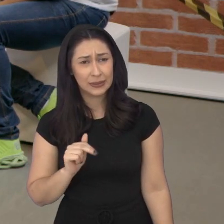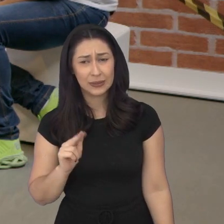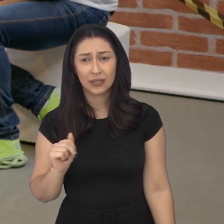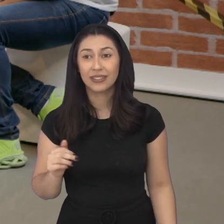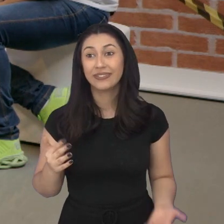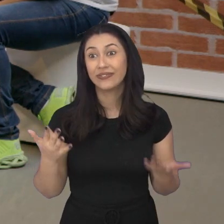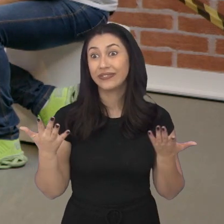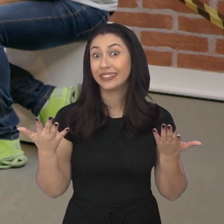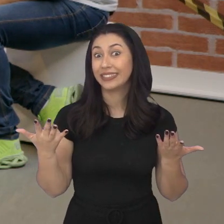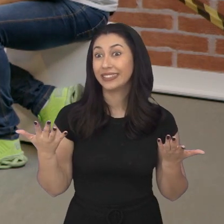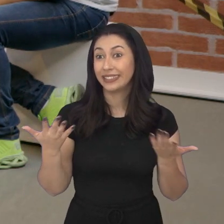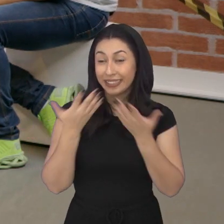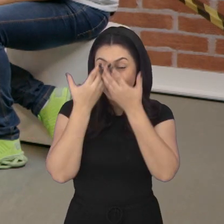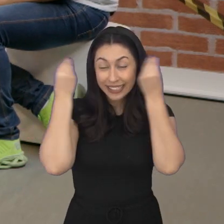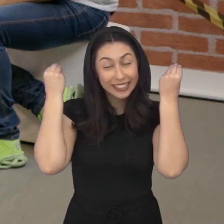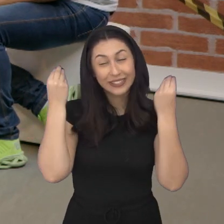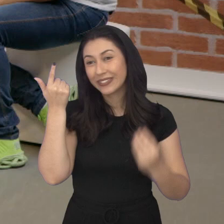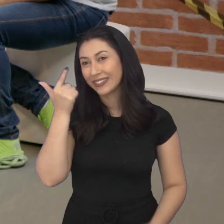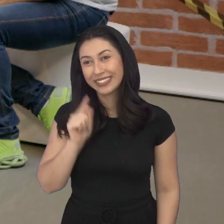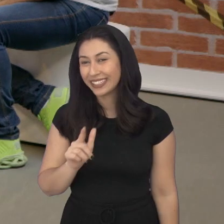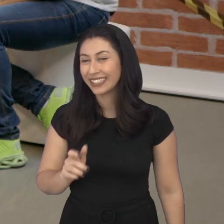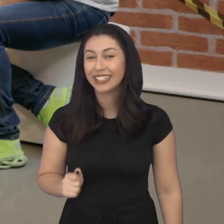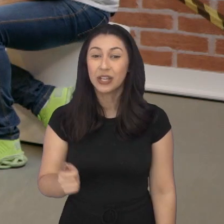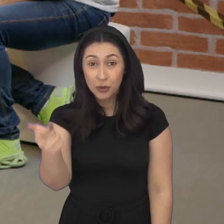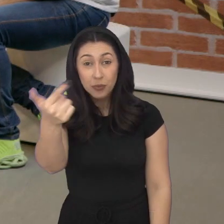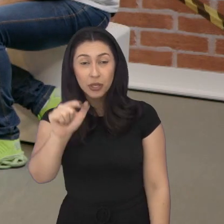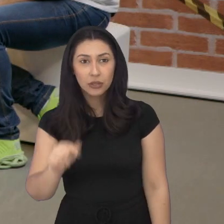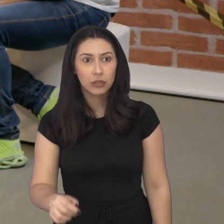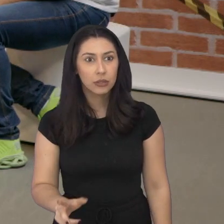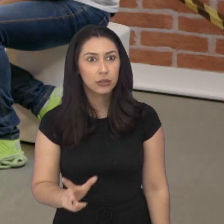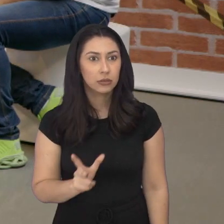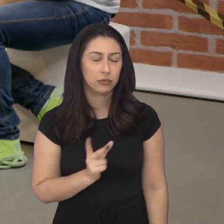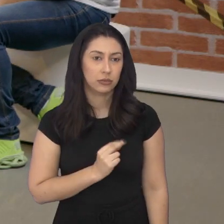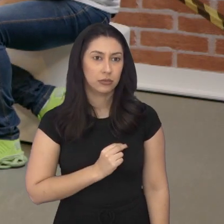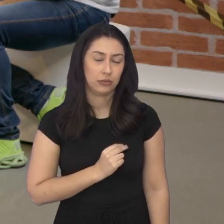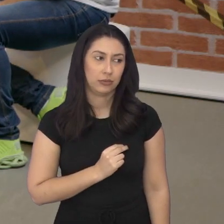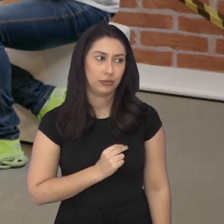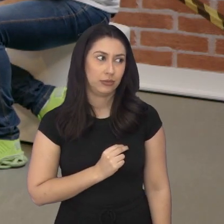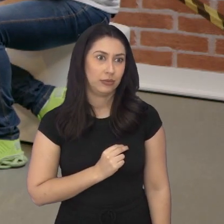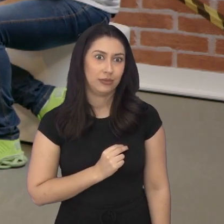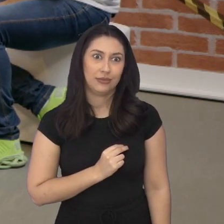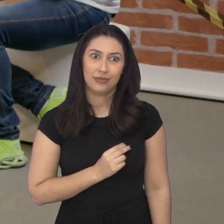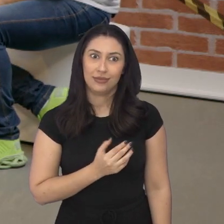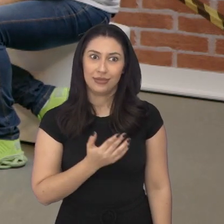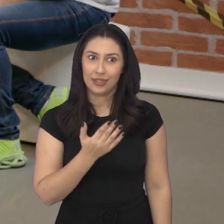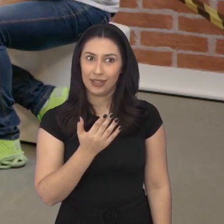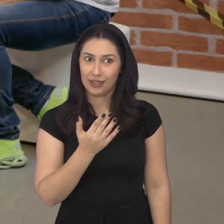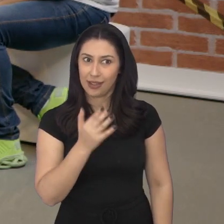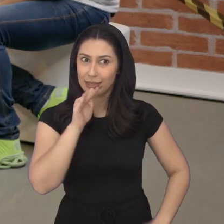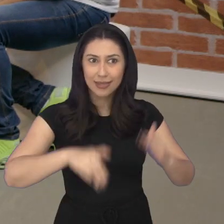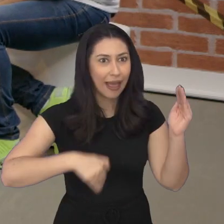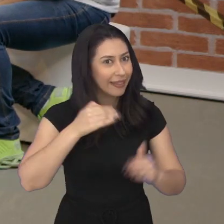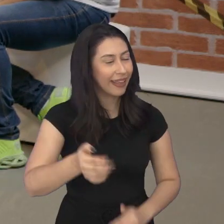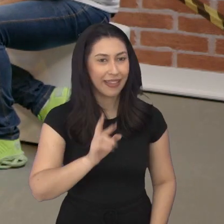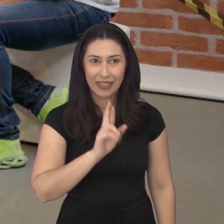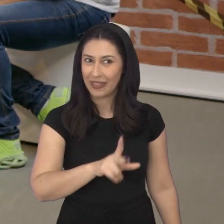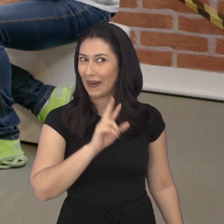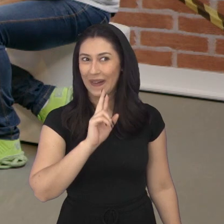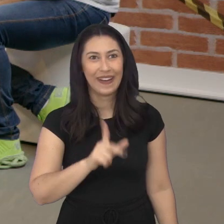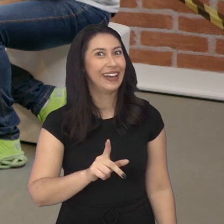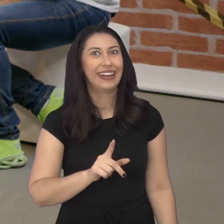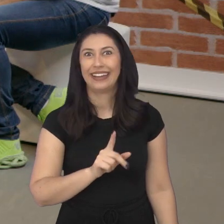Infelizmente. Próximo. Meu Deus. Olha aí. Acho que isso aí não é de natação, viu?